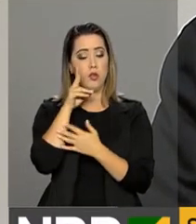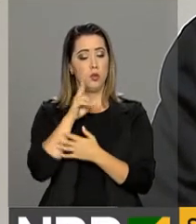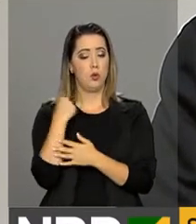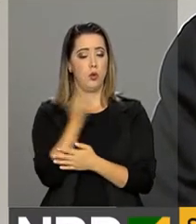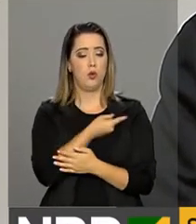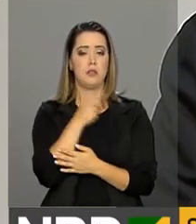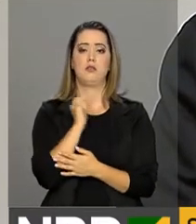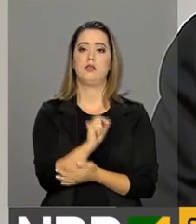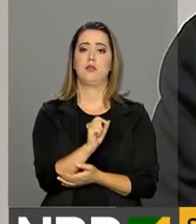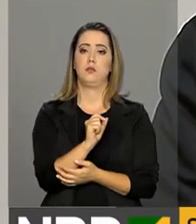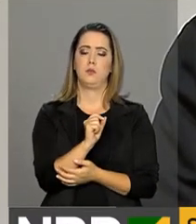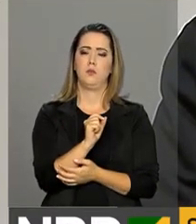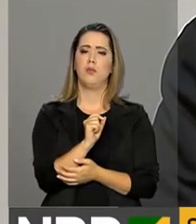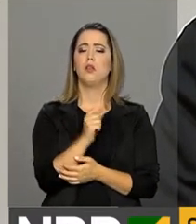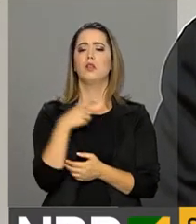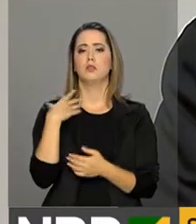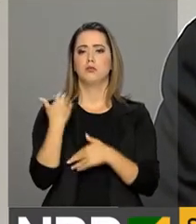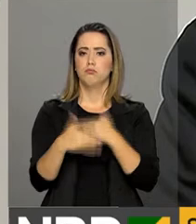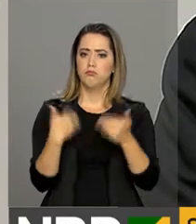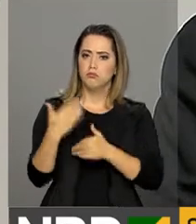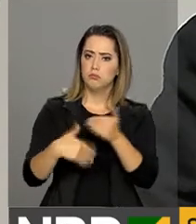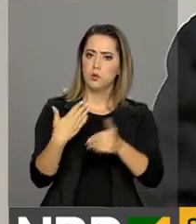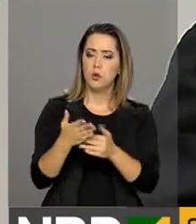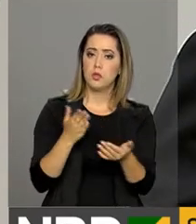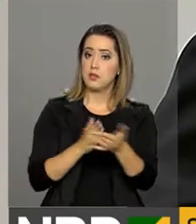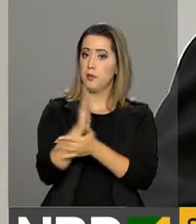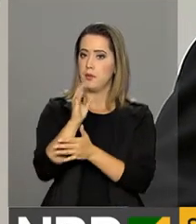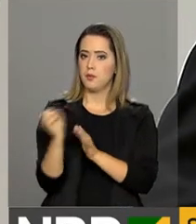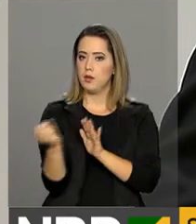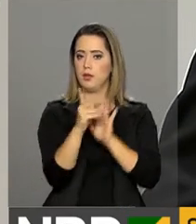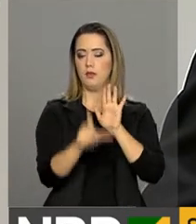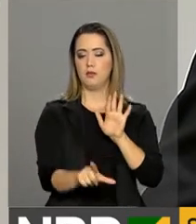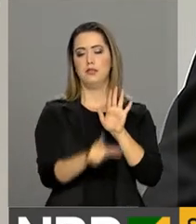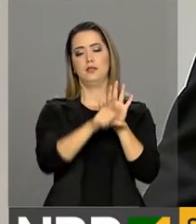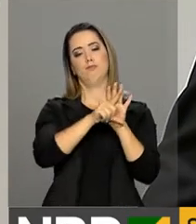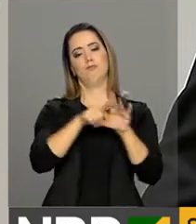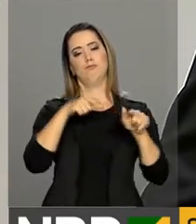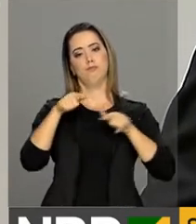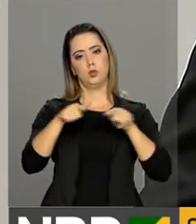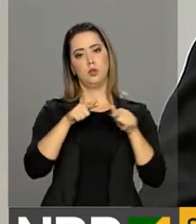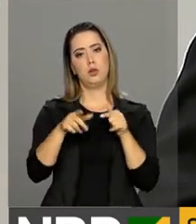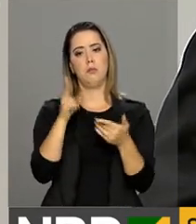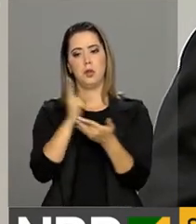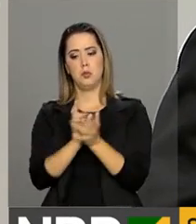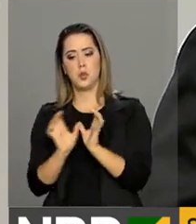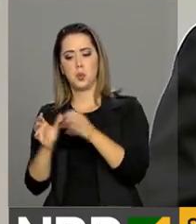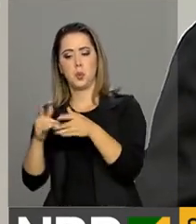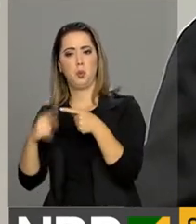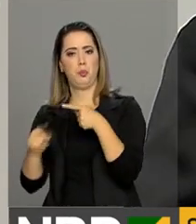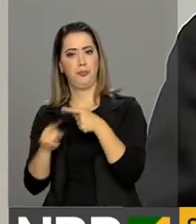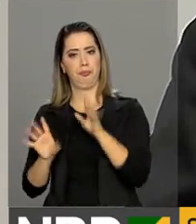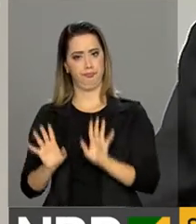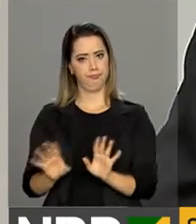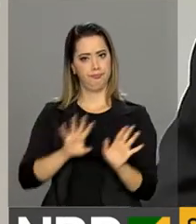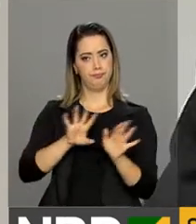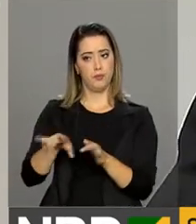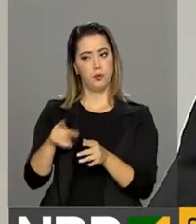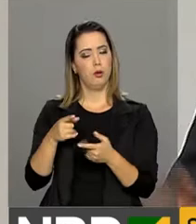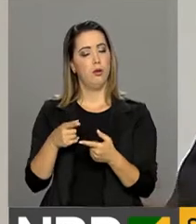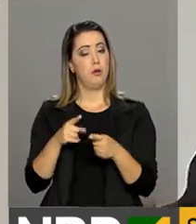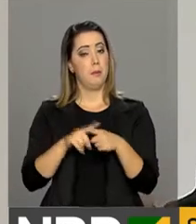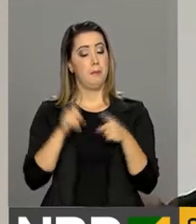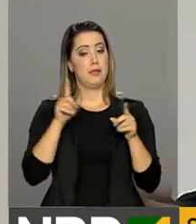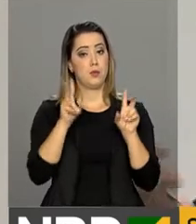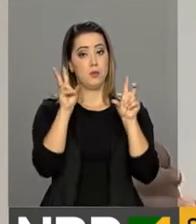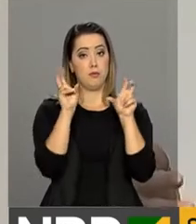que nós conseguimos aprovar a modernização da legislação trabalhista e lateralmente na veio um